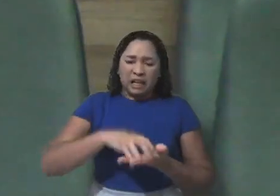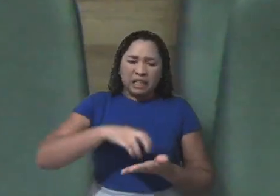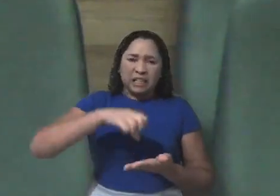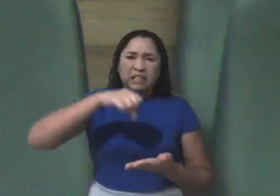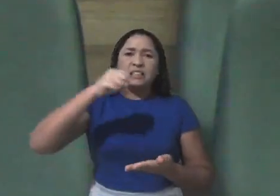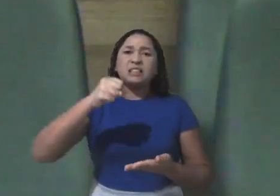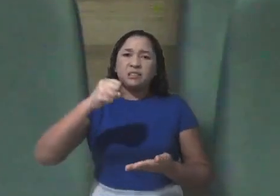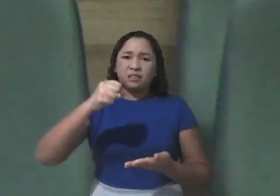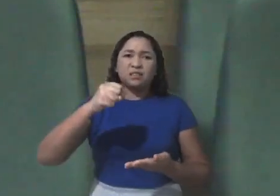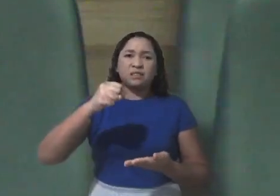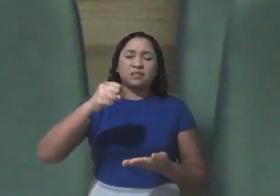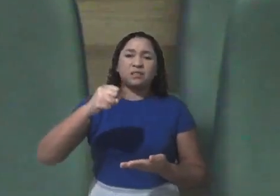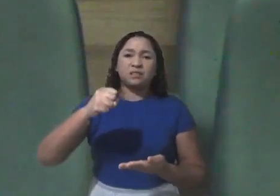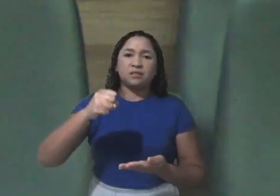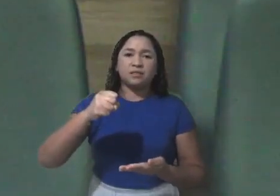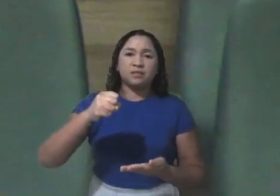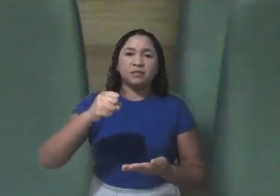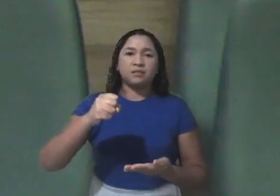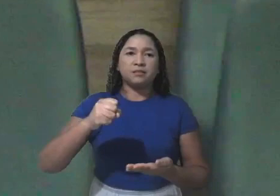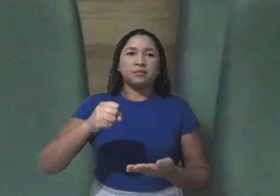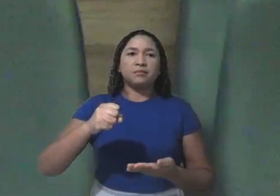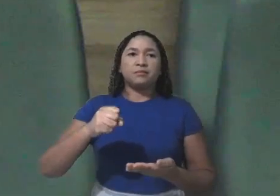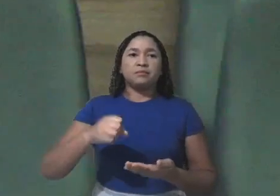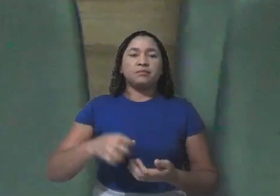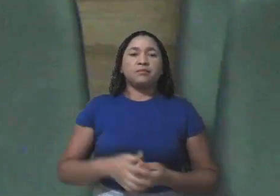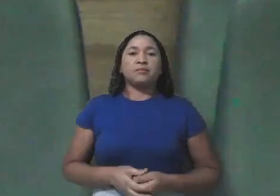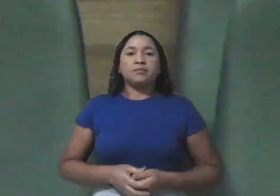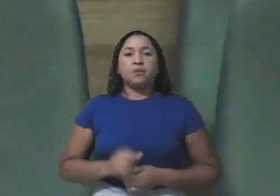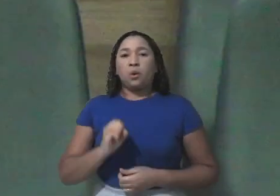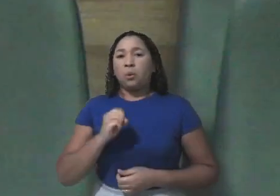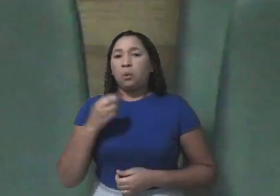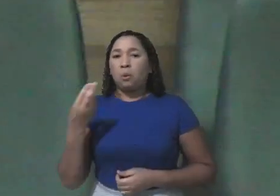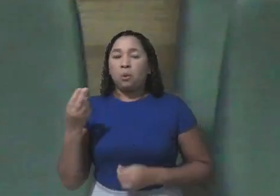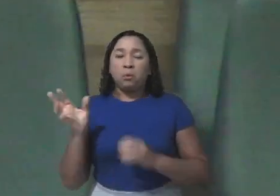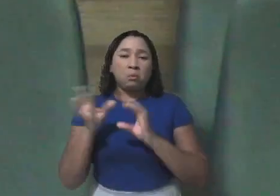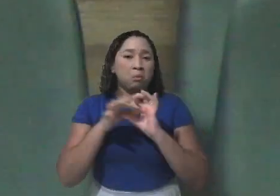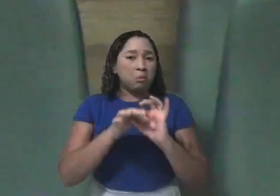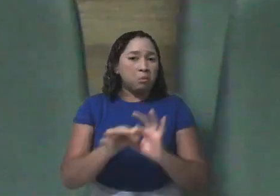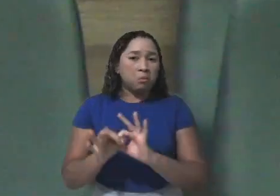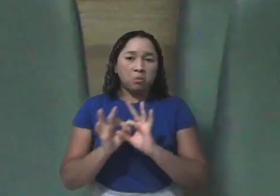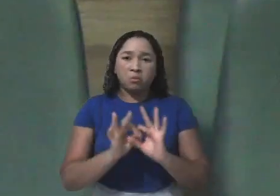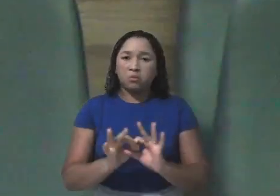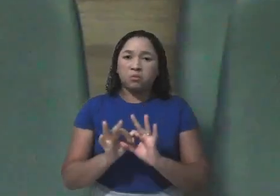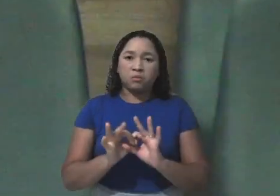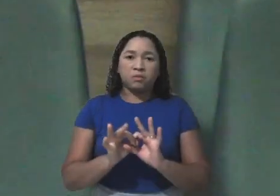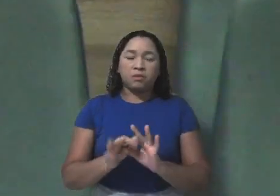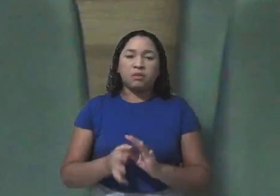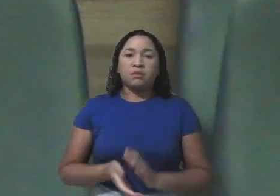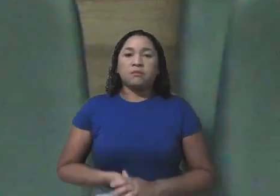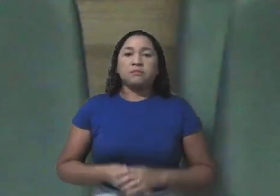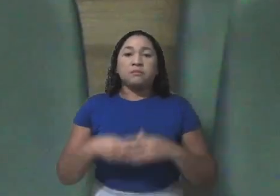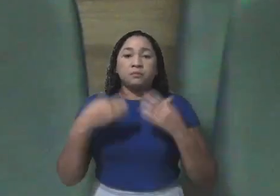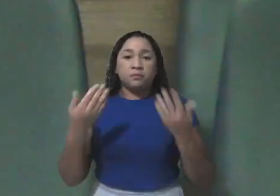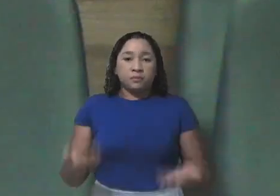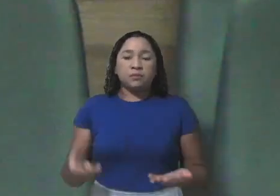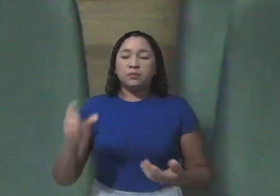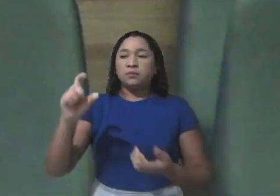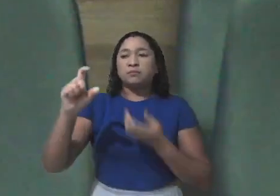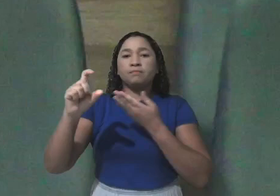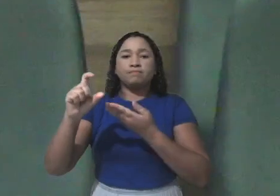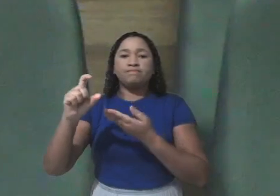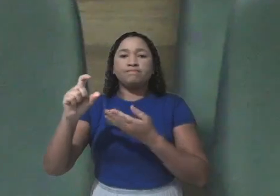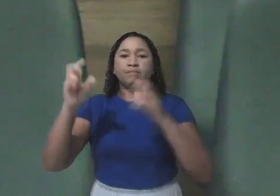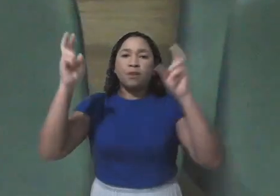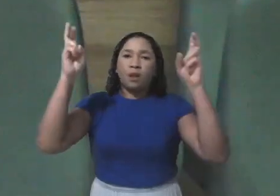escatologia compatibiliza. Então, a escatologia é um assunto